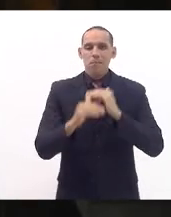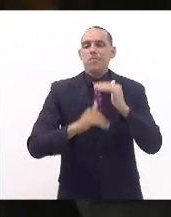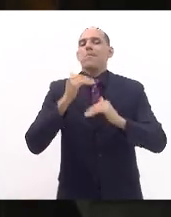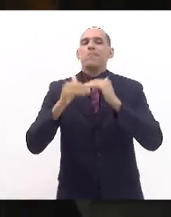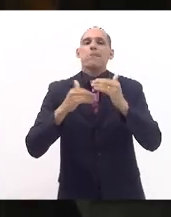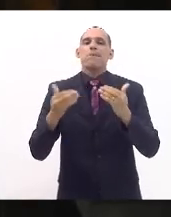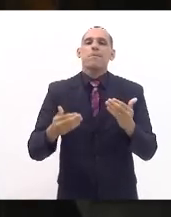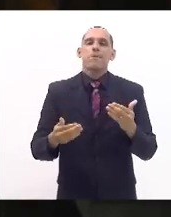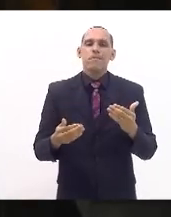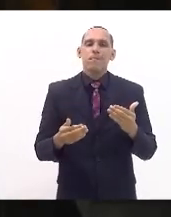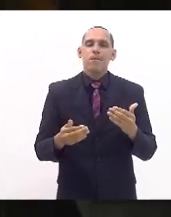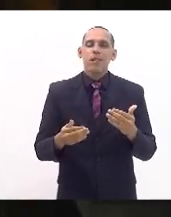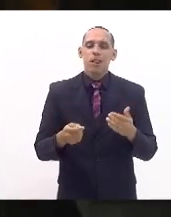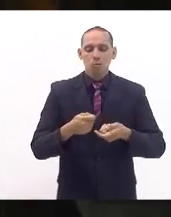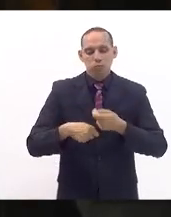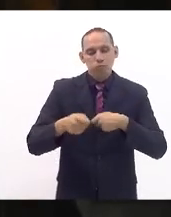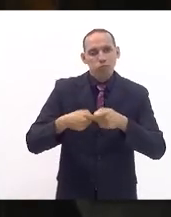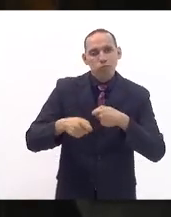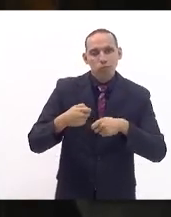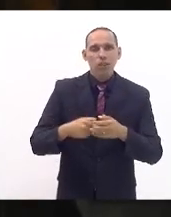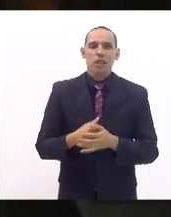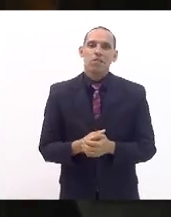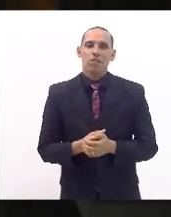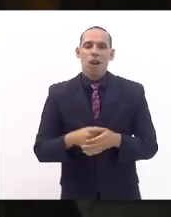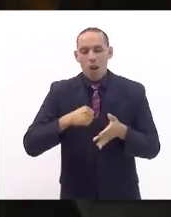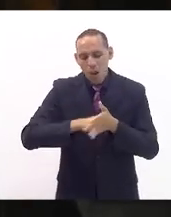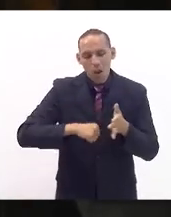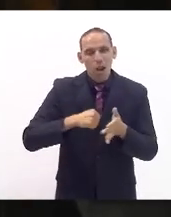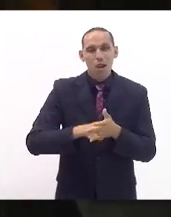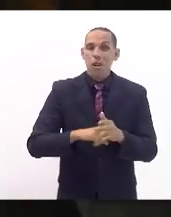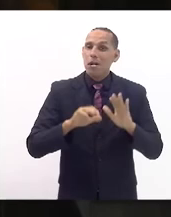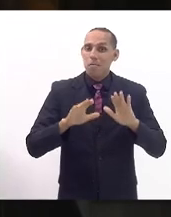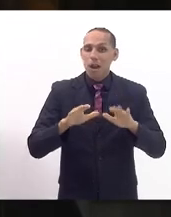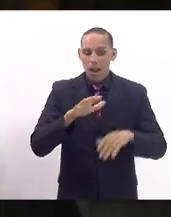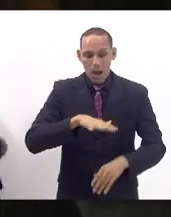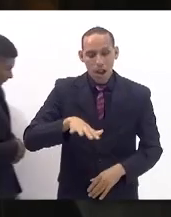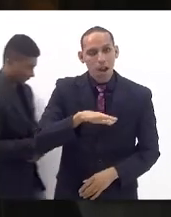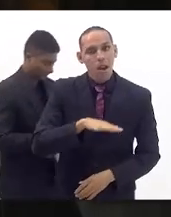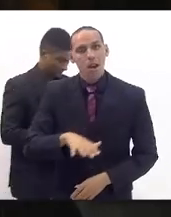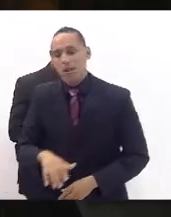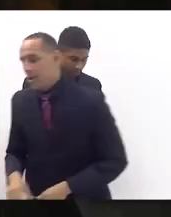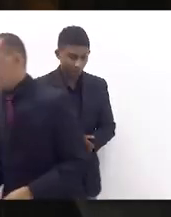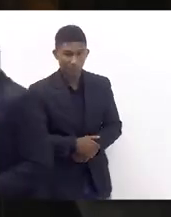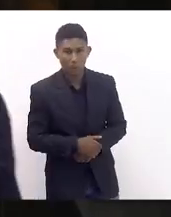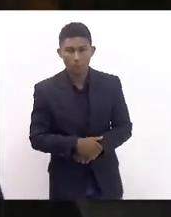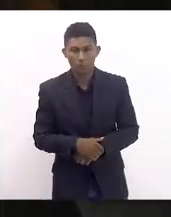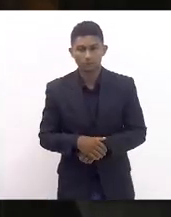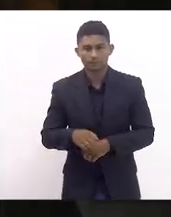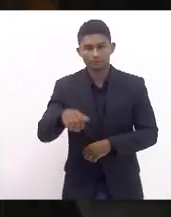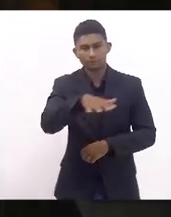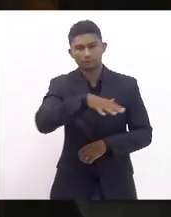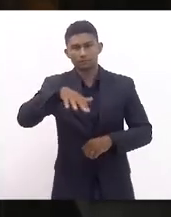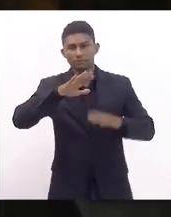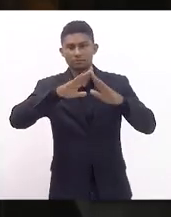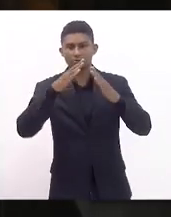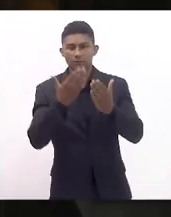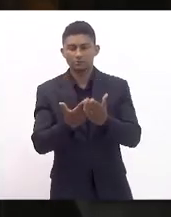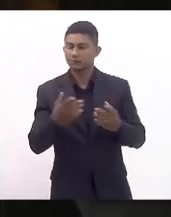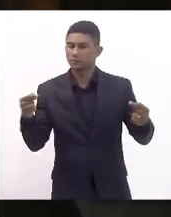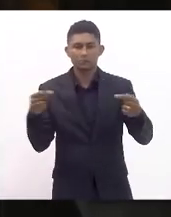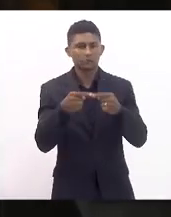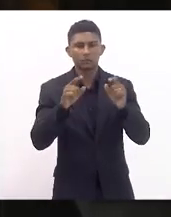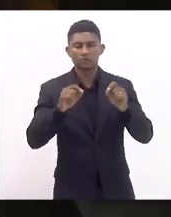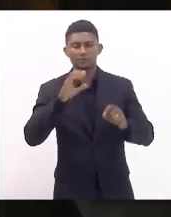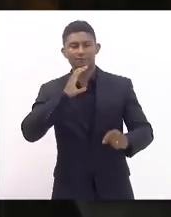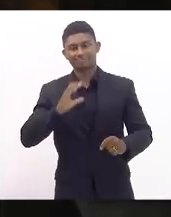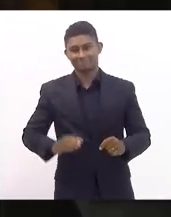econômico, por políticas de combate à pobreza. Mas o ambiente escolar é a porta da cidadania, é o espaço onde a